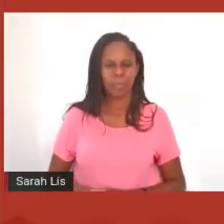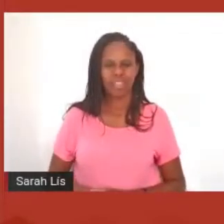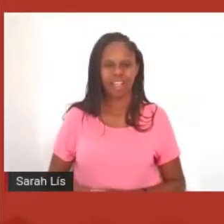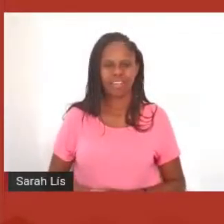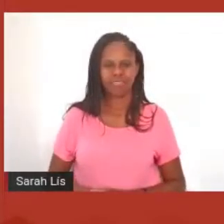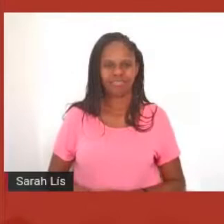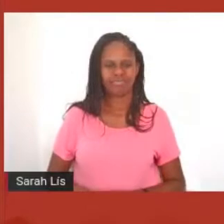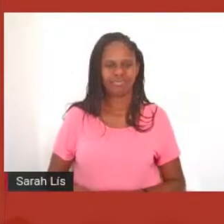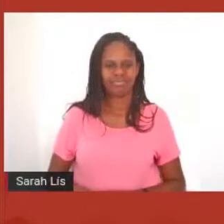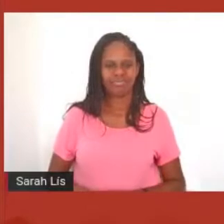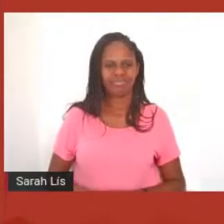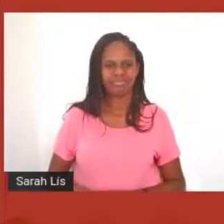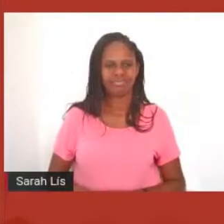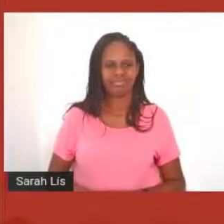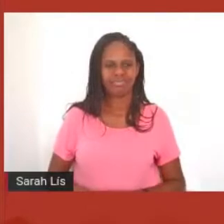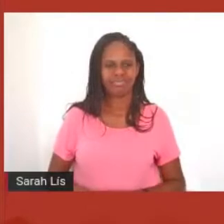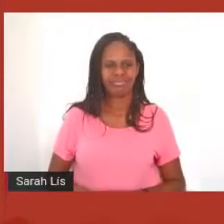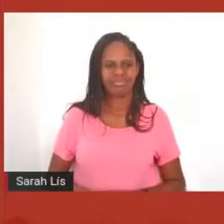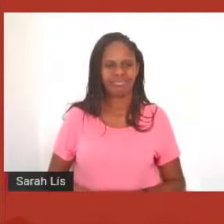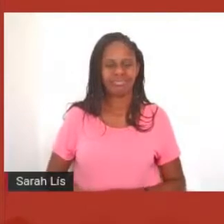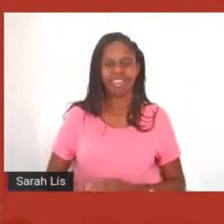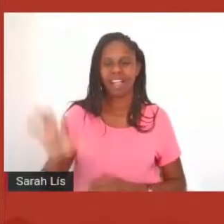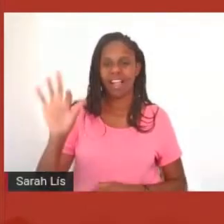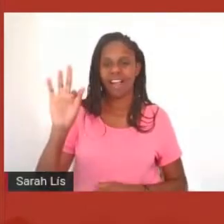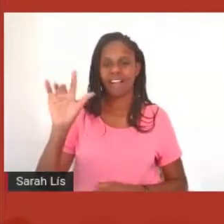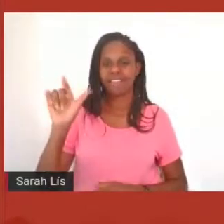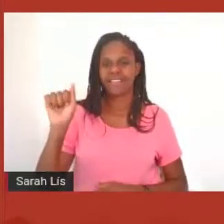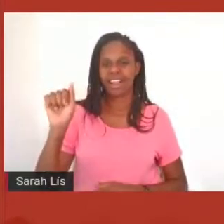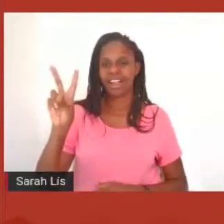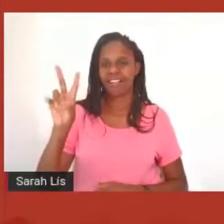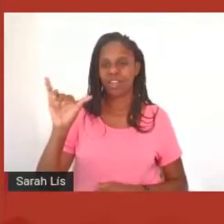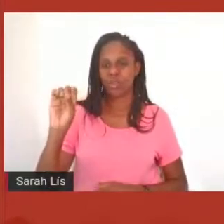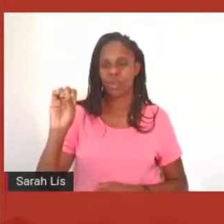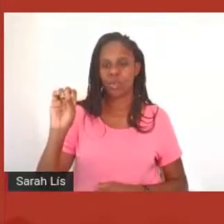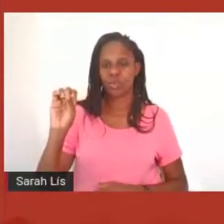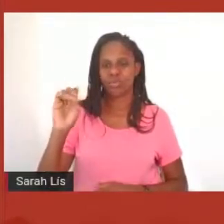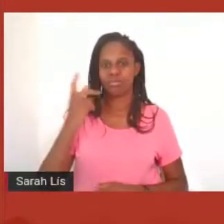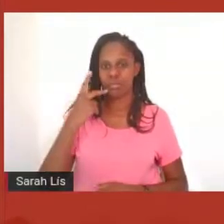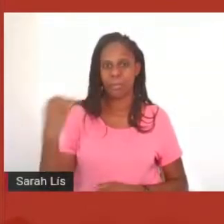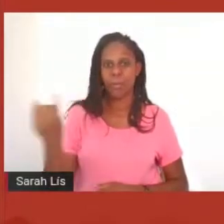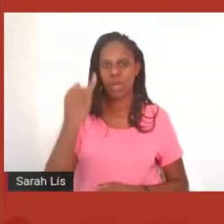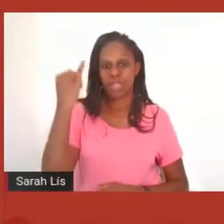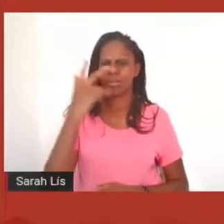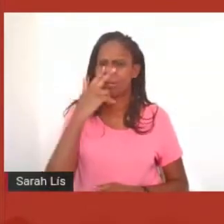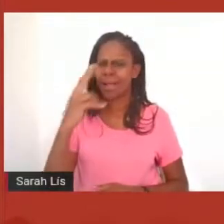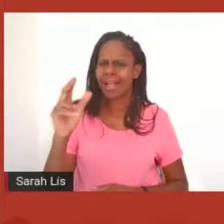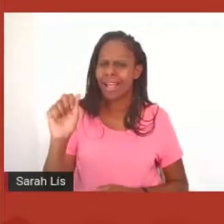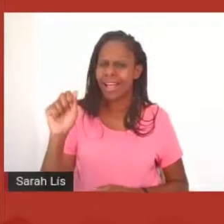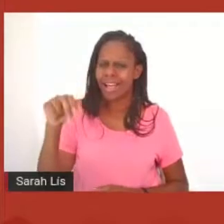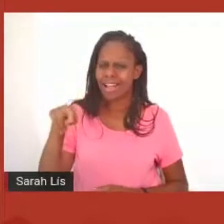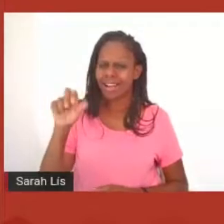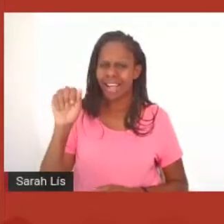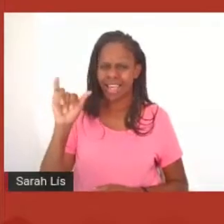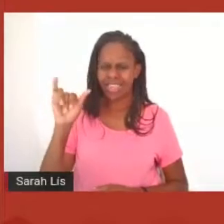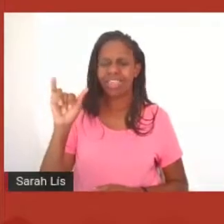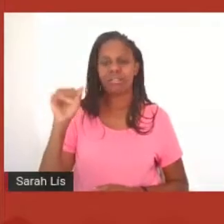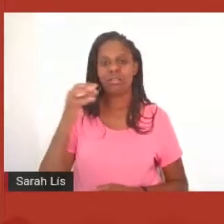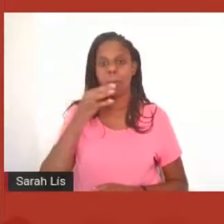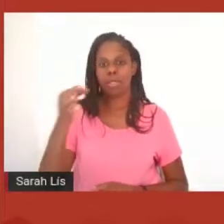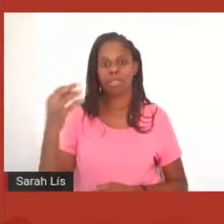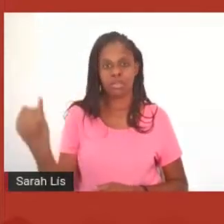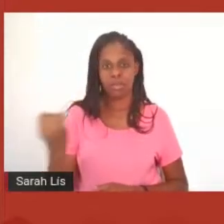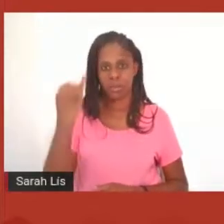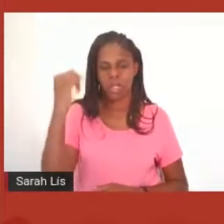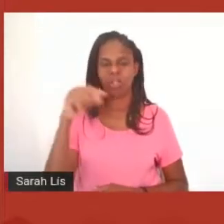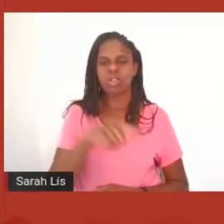E pessoal, o Flávio colocou um ponto importante aí. Eu acho que a Anaí também fez um comentário interessante. Ela colocou um